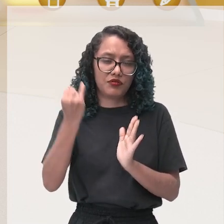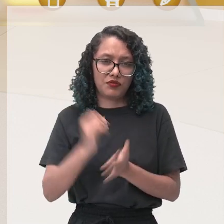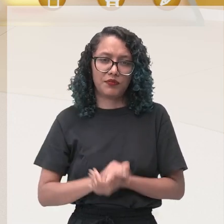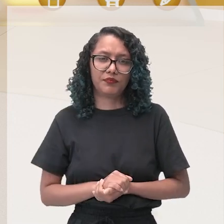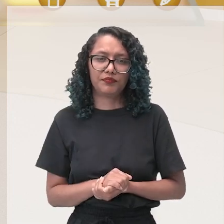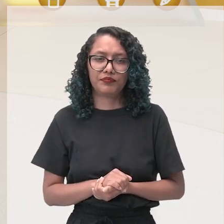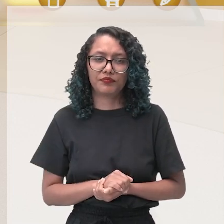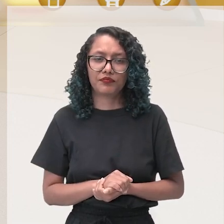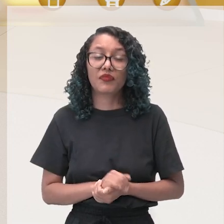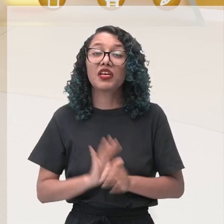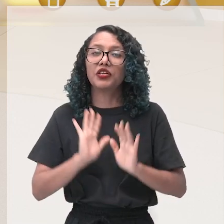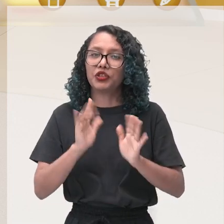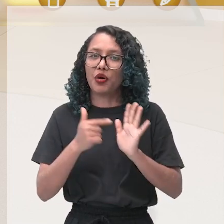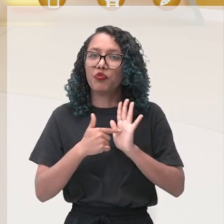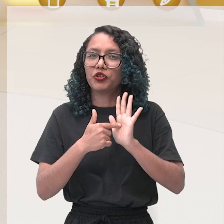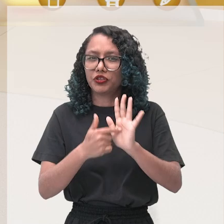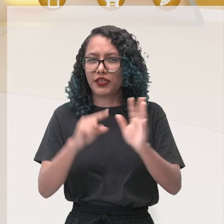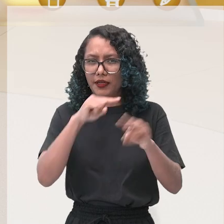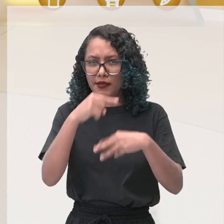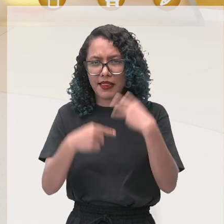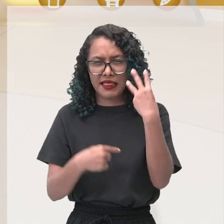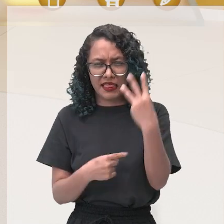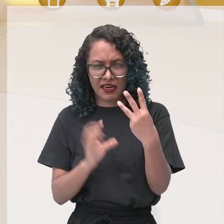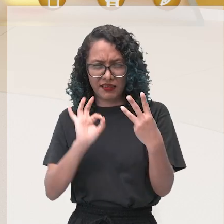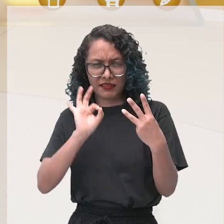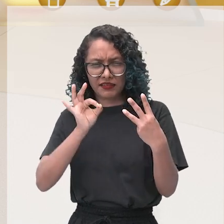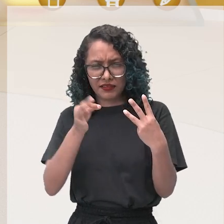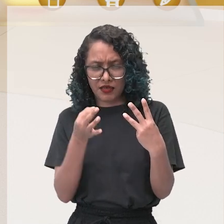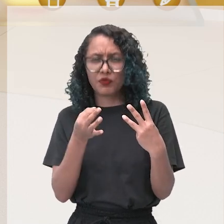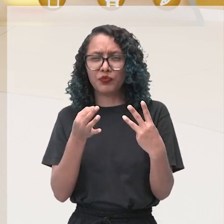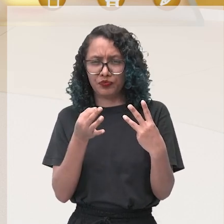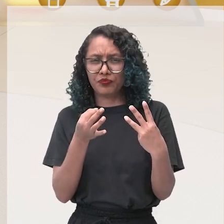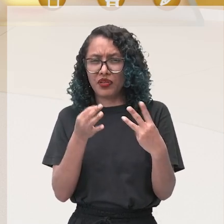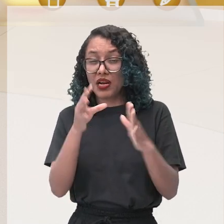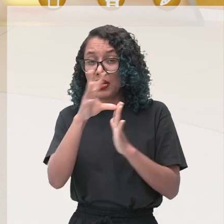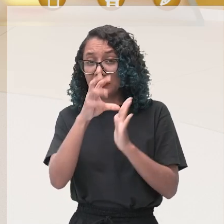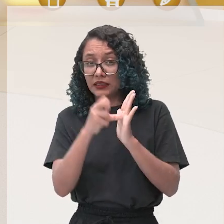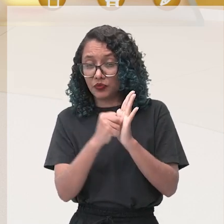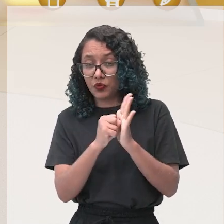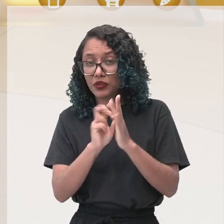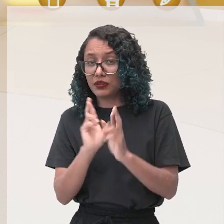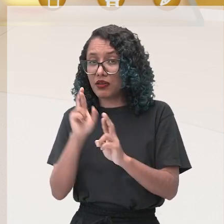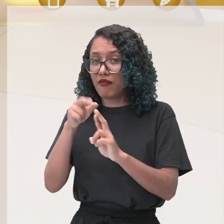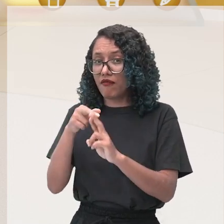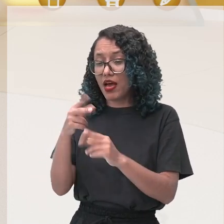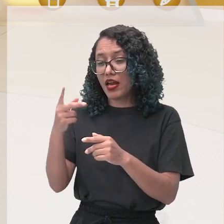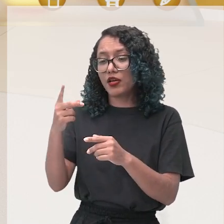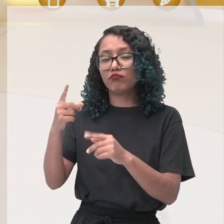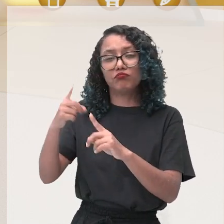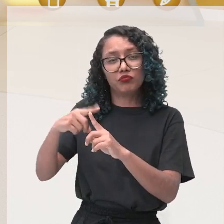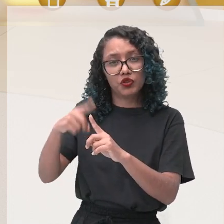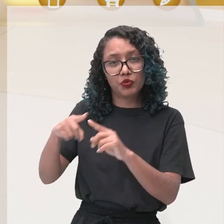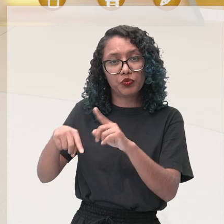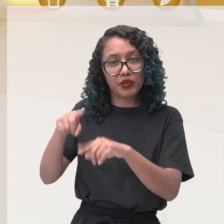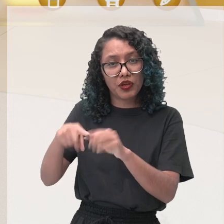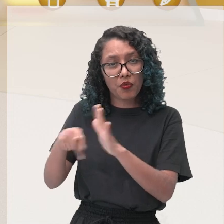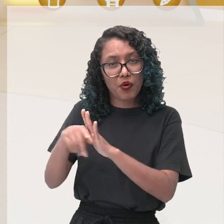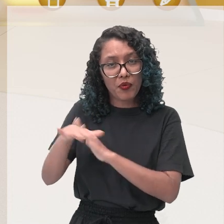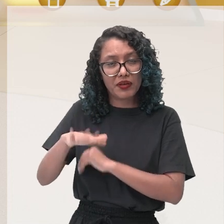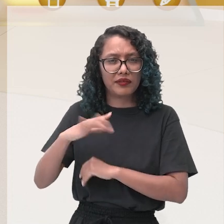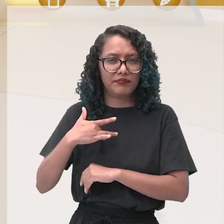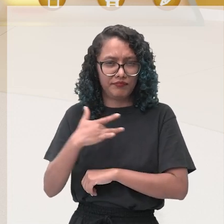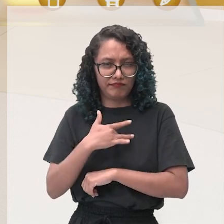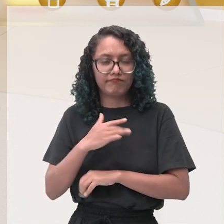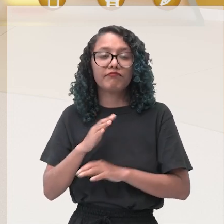3 simbologias de resíduos relacionados, né, a esses resíduos advindos da área de saúde.